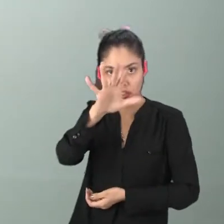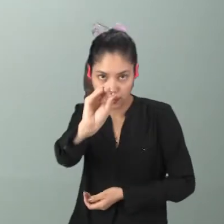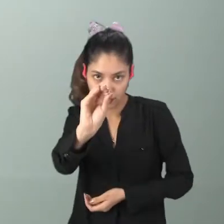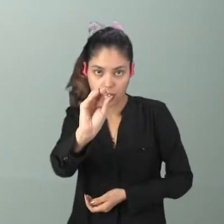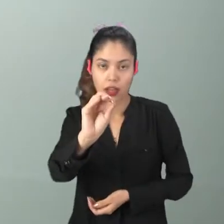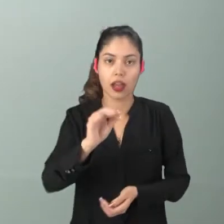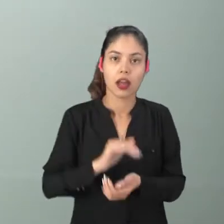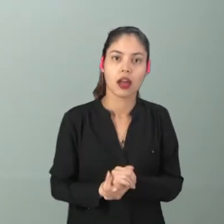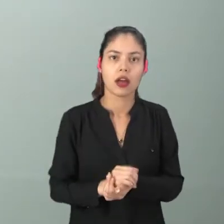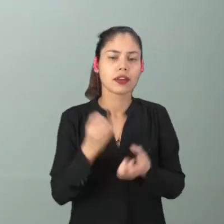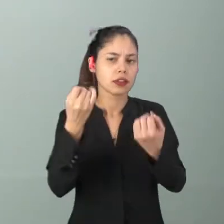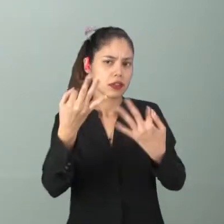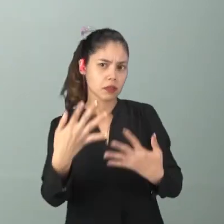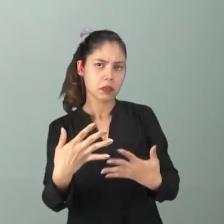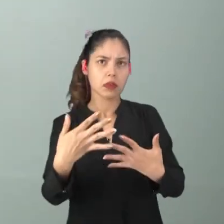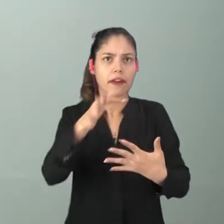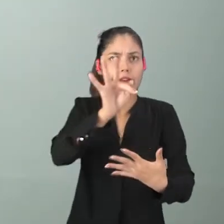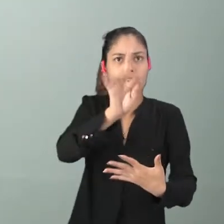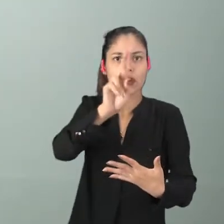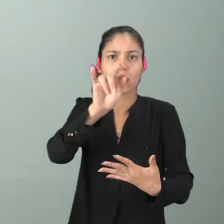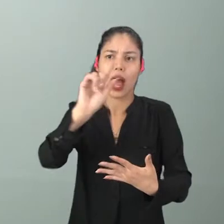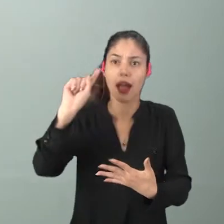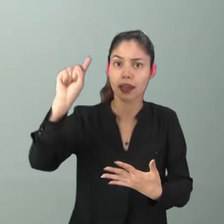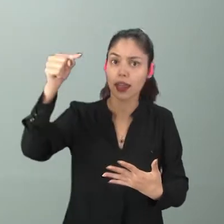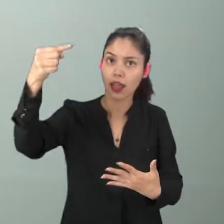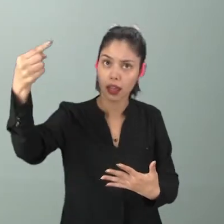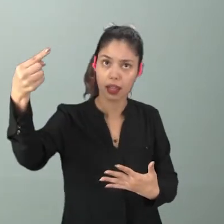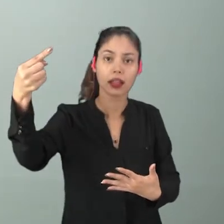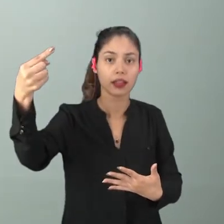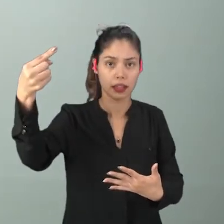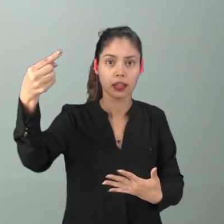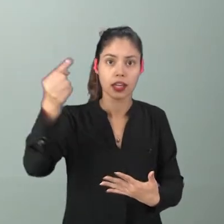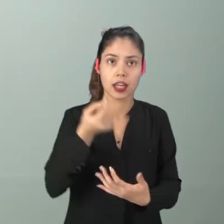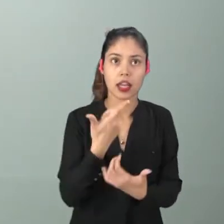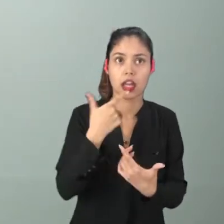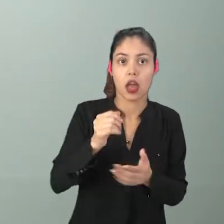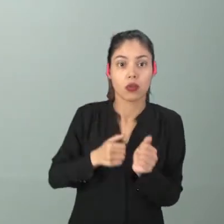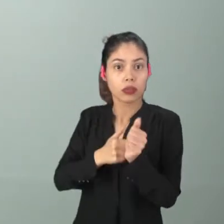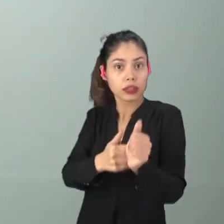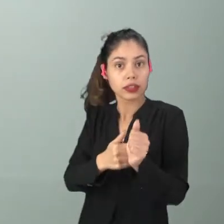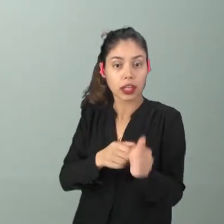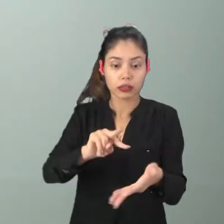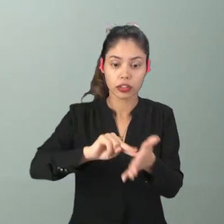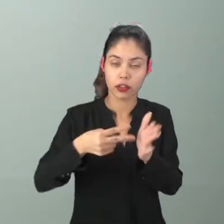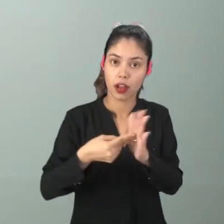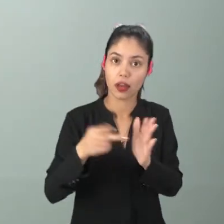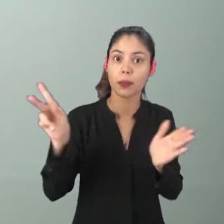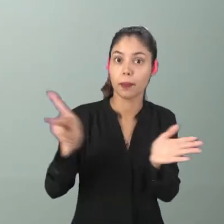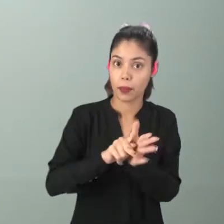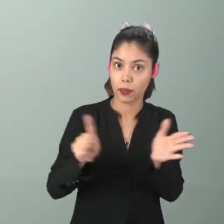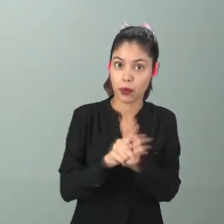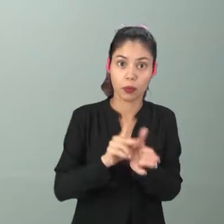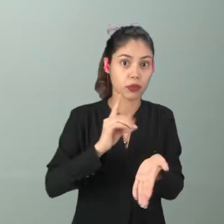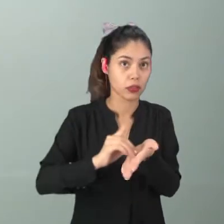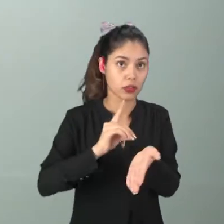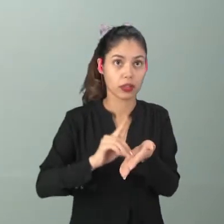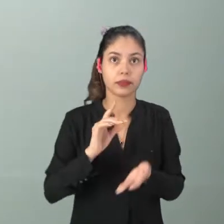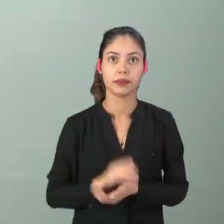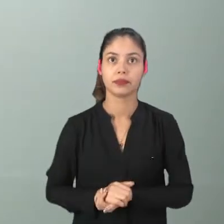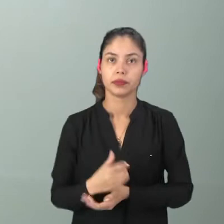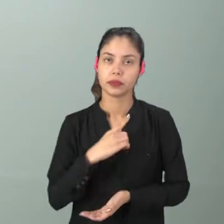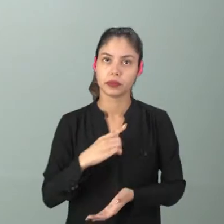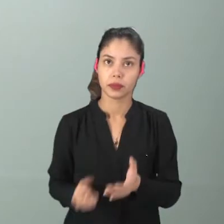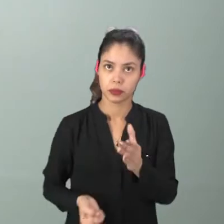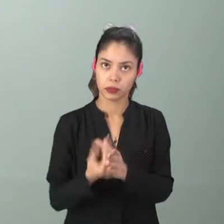ou seja, linguagem figurada, que é aquela linguagem que não segue o significado do dicionário, para